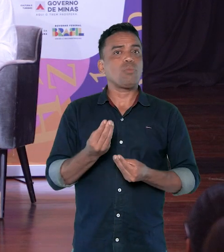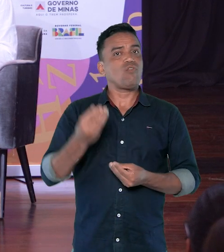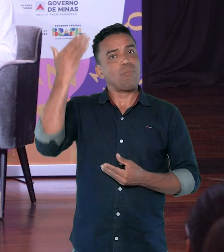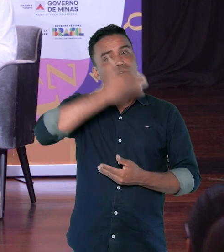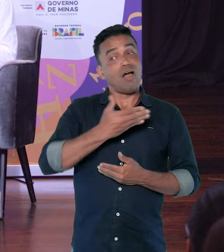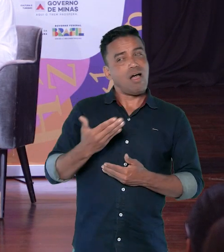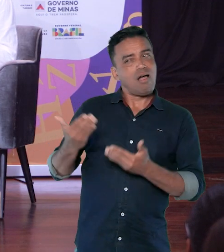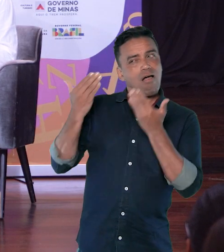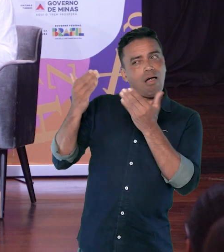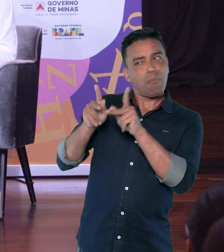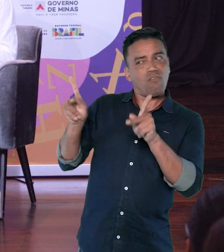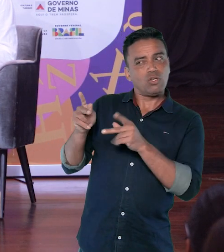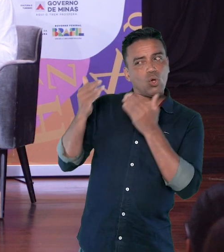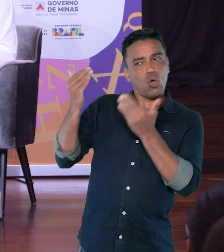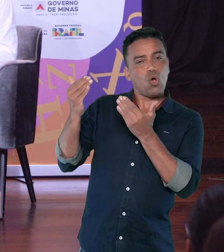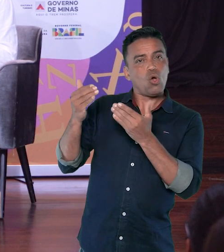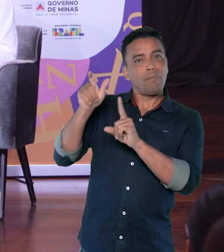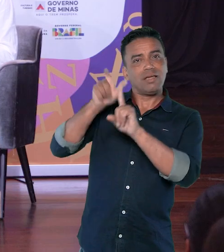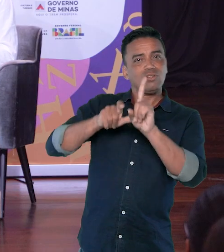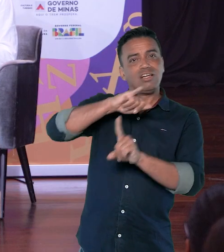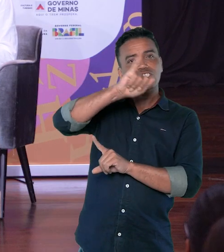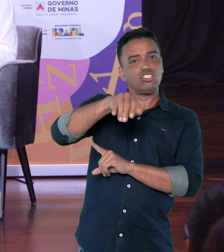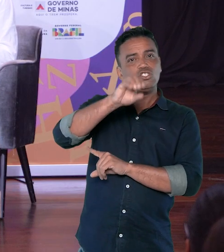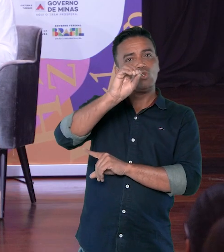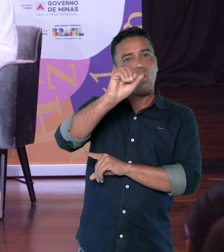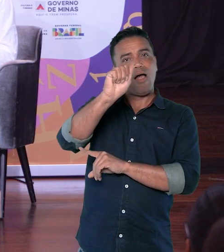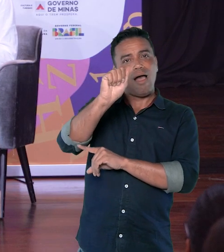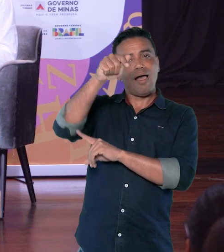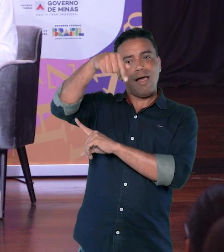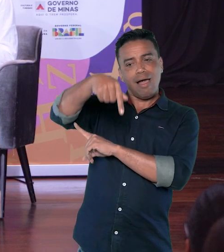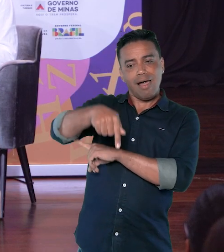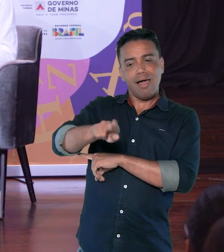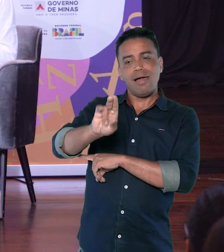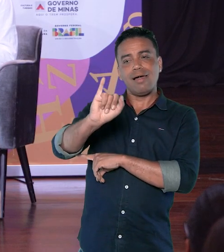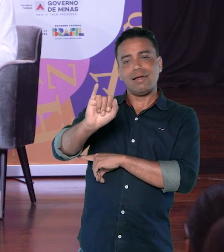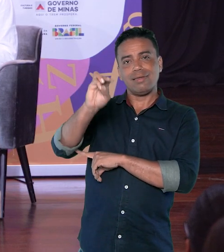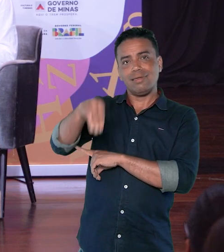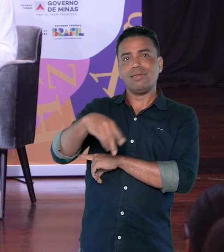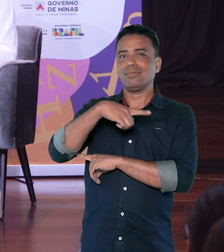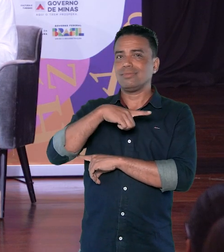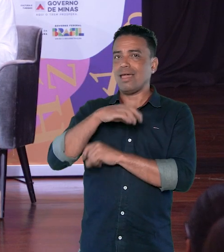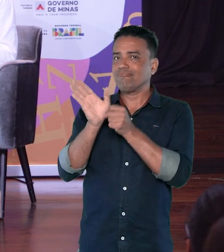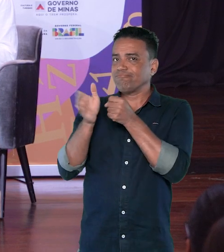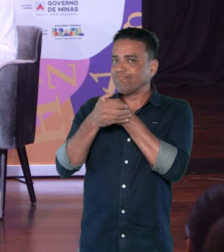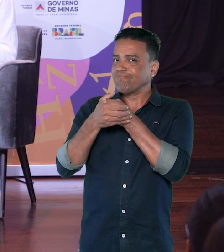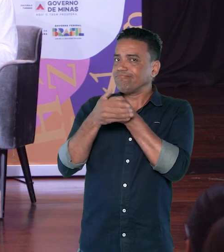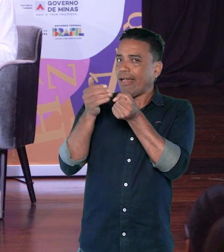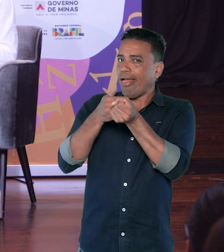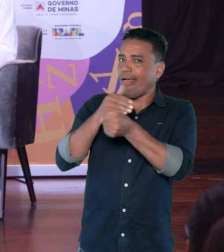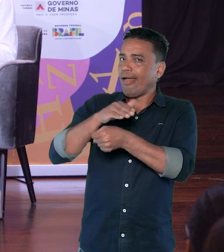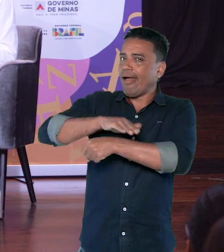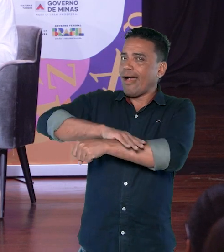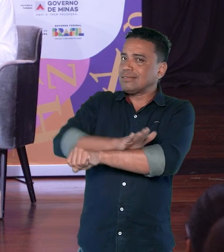desconfiança do professor em relação ao Joaquim tem um fundo racista, né? Como é que eu vou